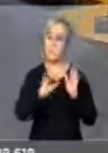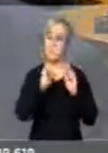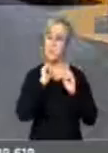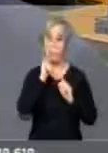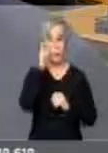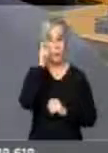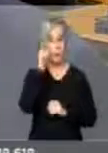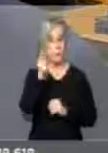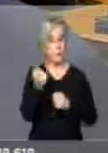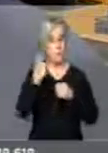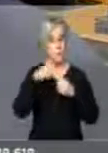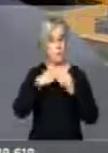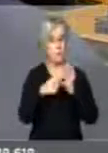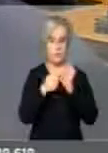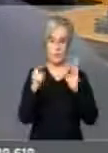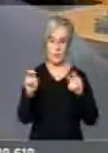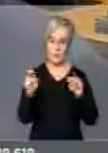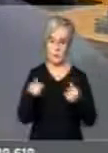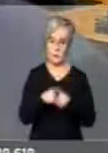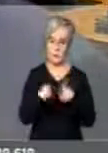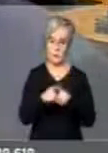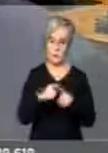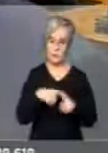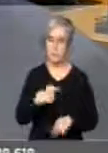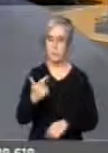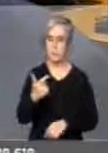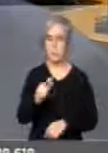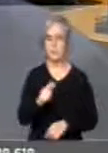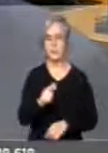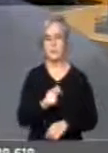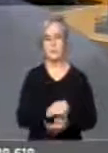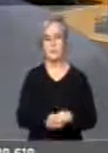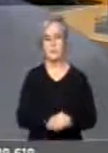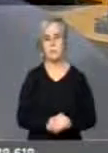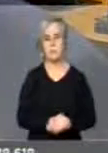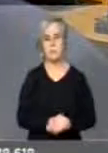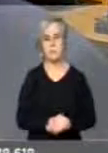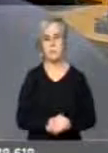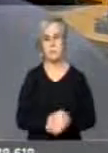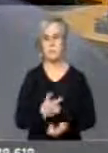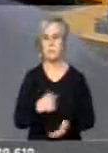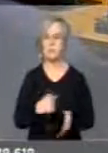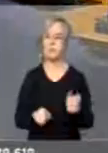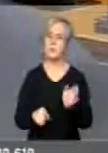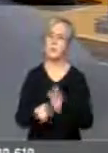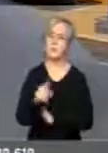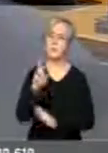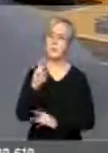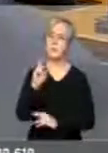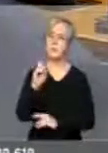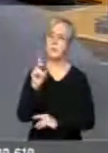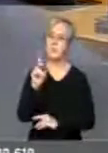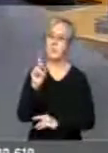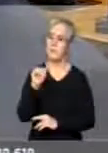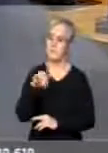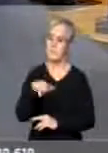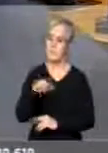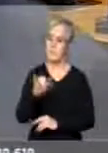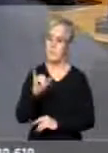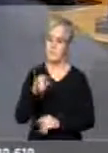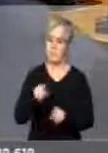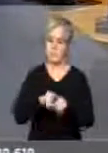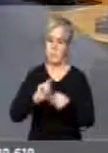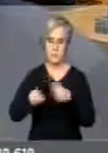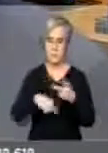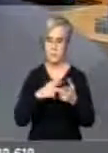assunto. A outra que eu gostaria de perguntar aqui para o Rudinei e depois para a Luciane, me desculpe,